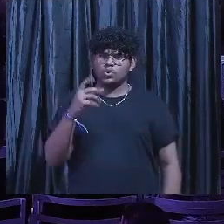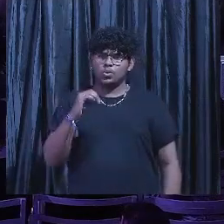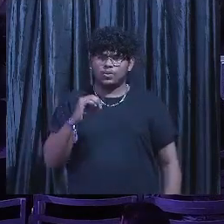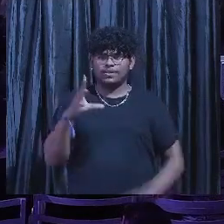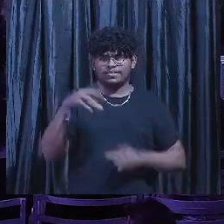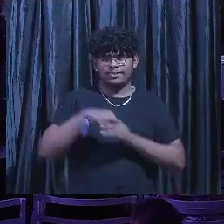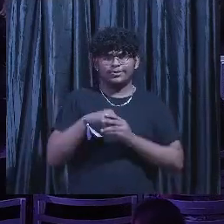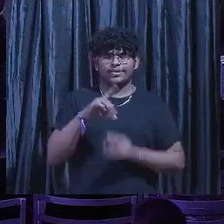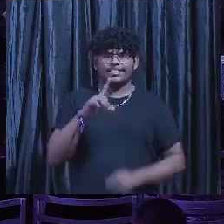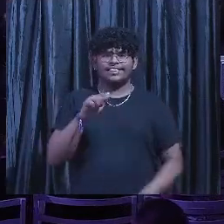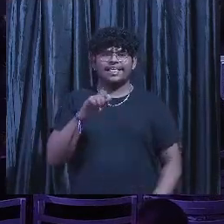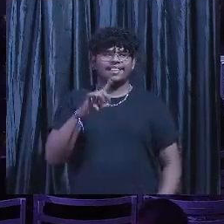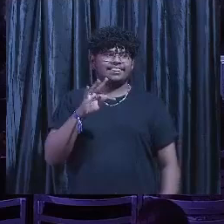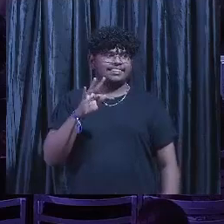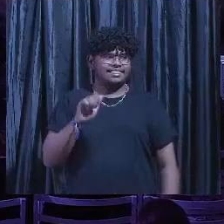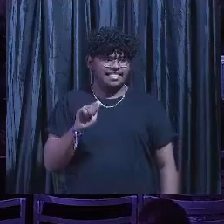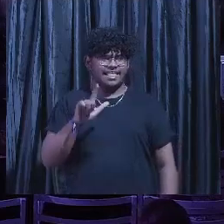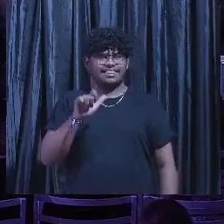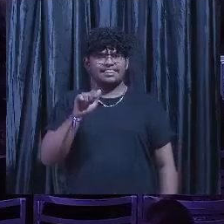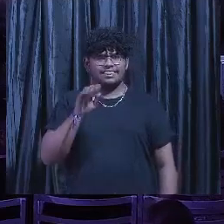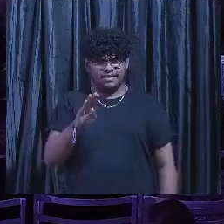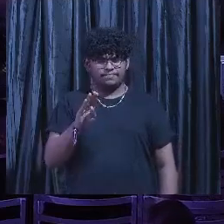Uou!